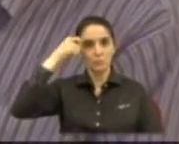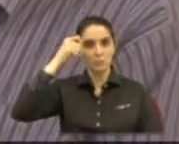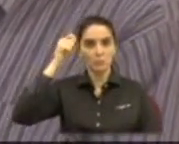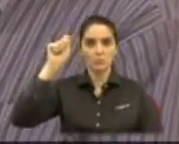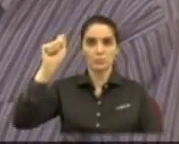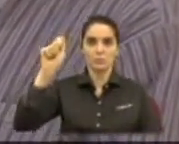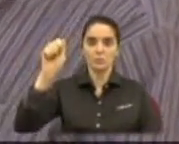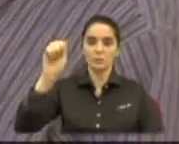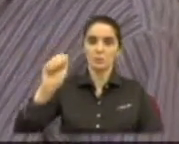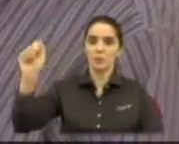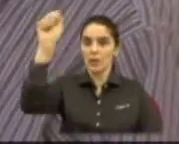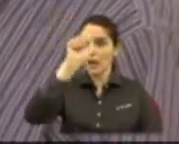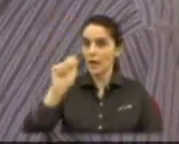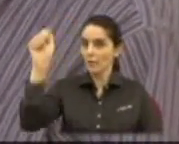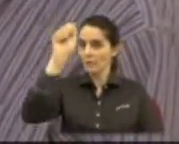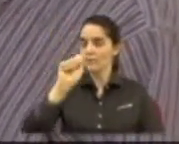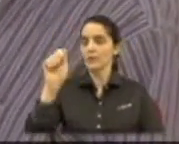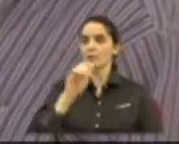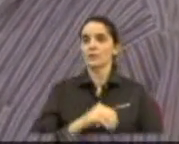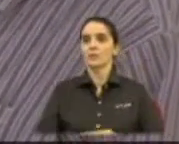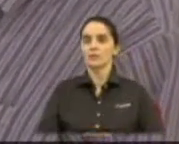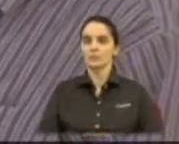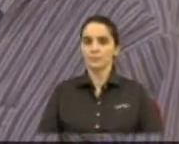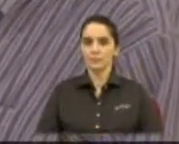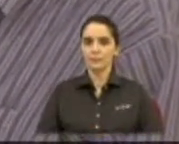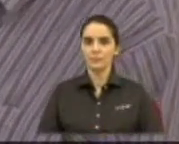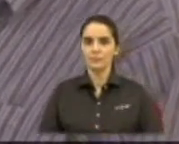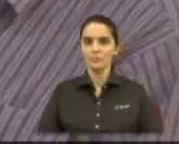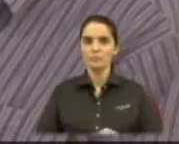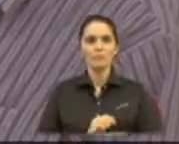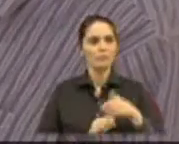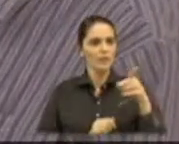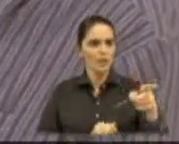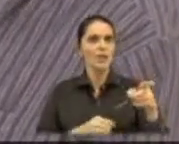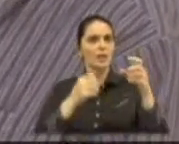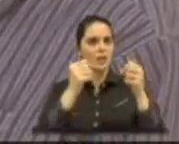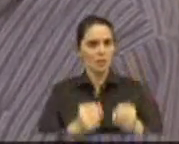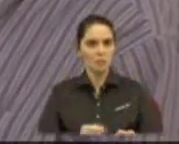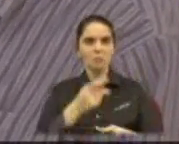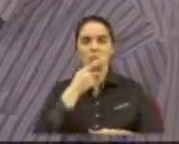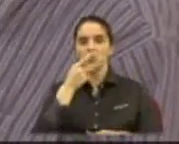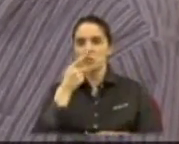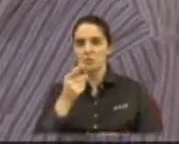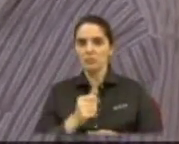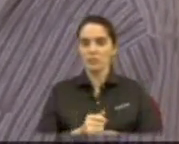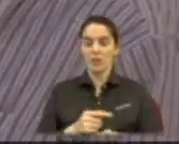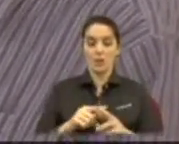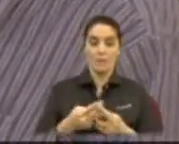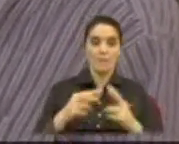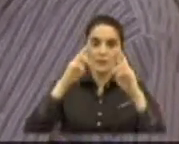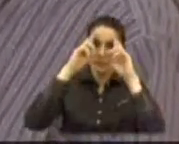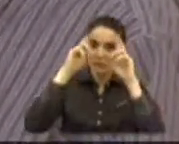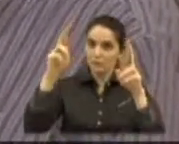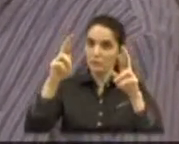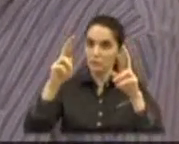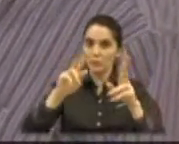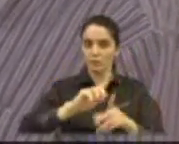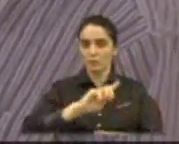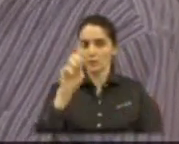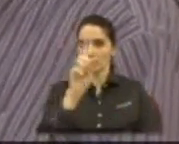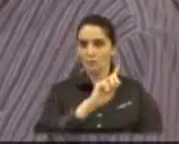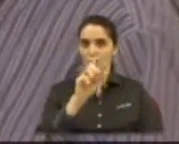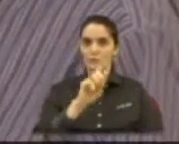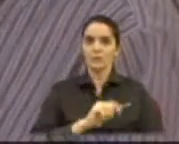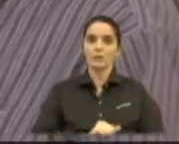vereador Raul, com todo o respeito à pessoa, ela tem todo o direito de falar, mas não de desrespeitar um segmento, não